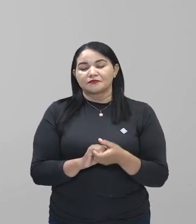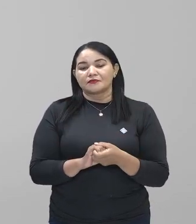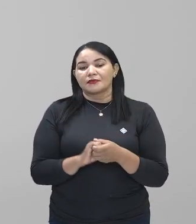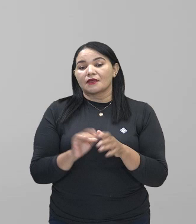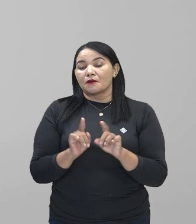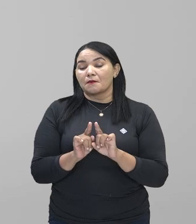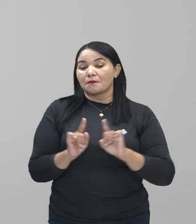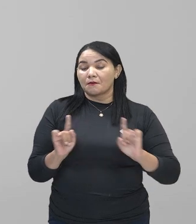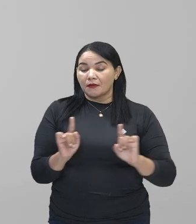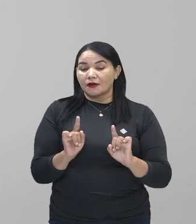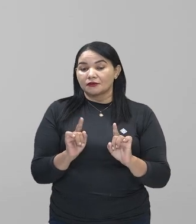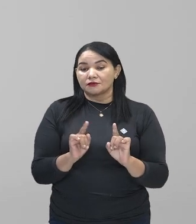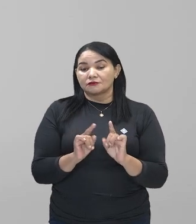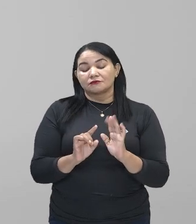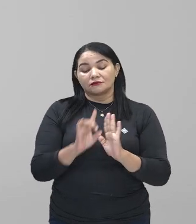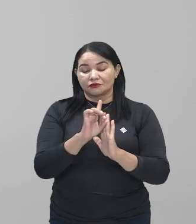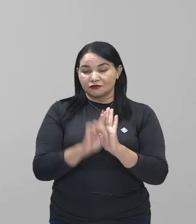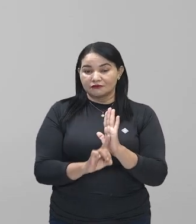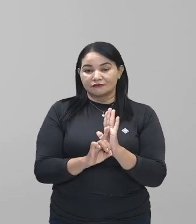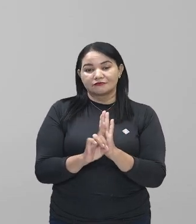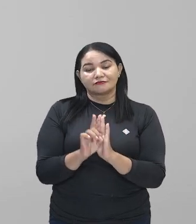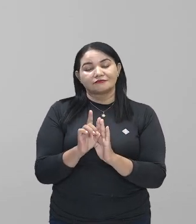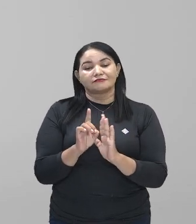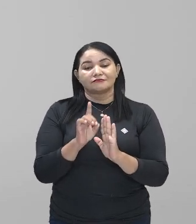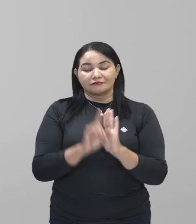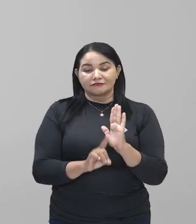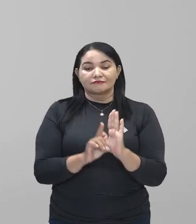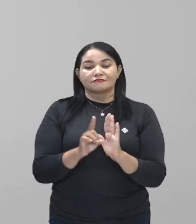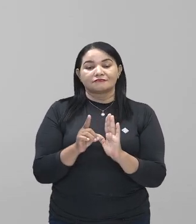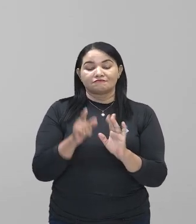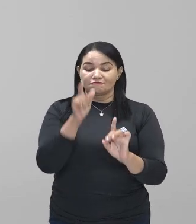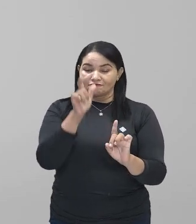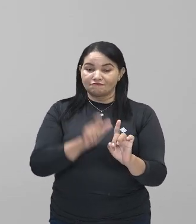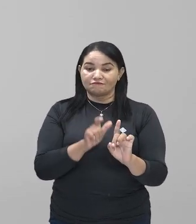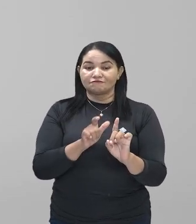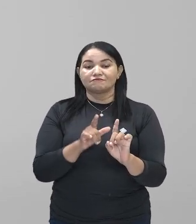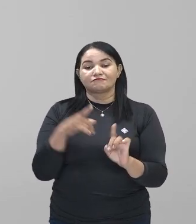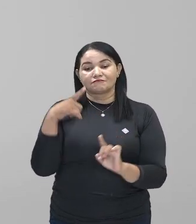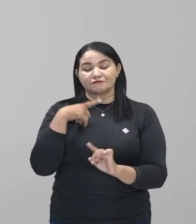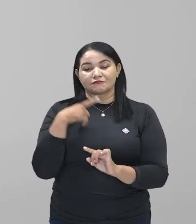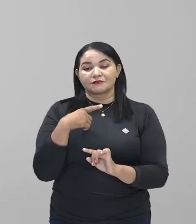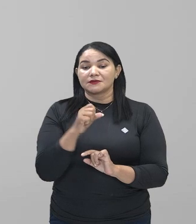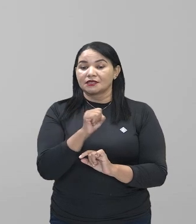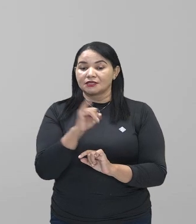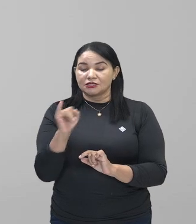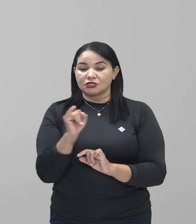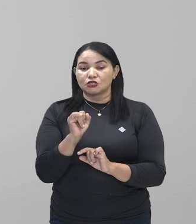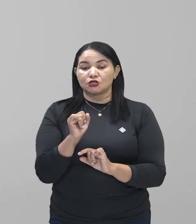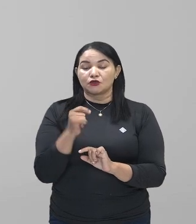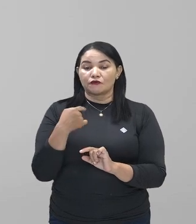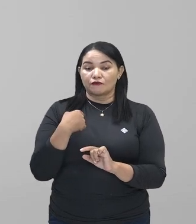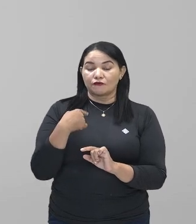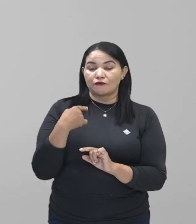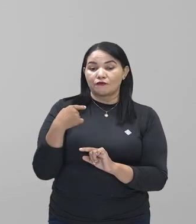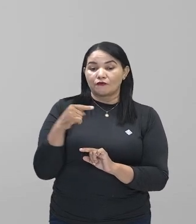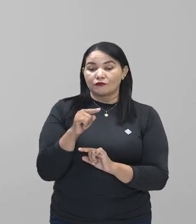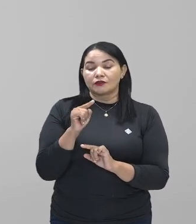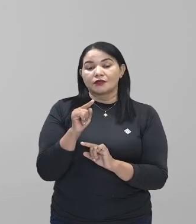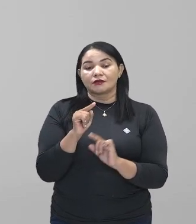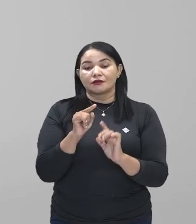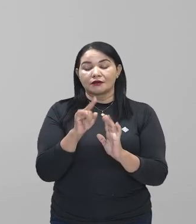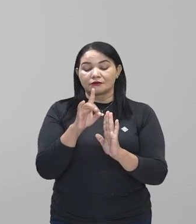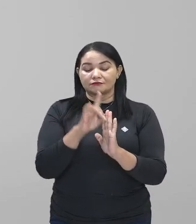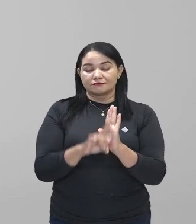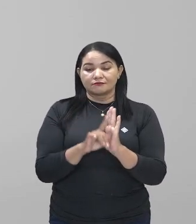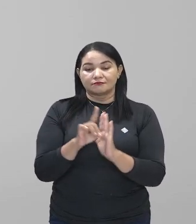Mas, veja bem, é direito. E se você nega esse direito, você está perdendo